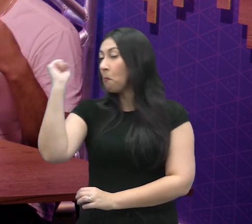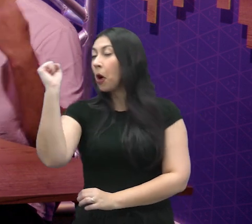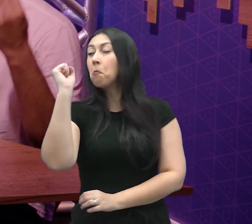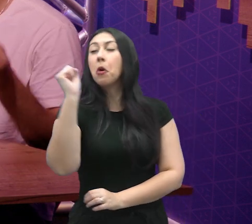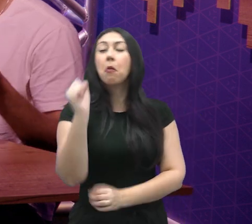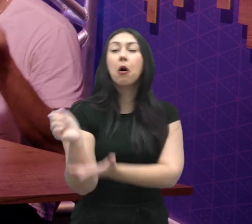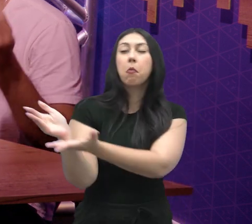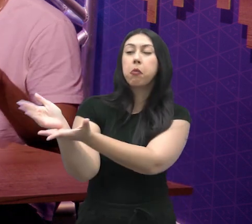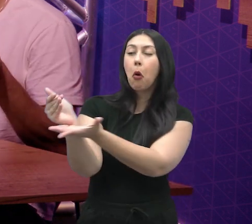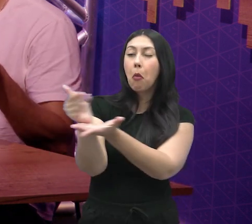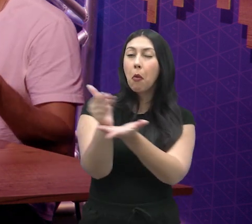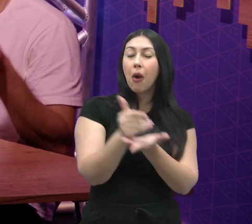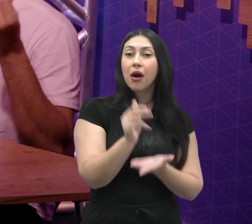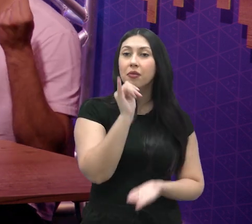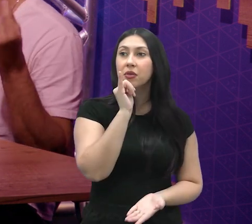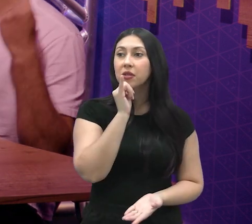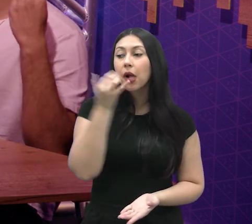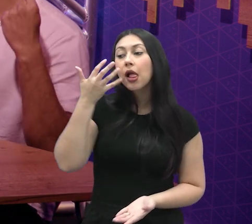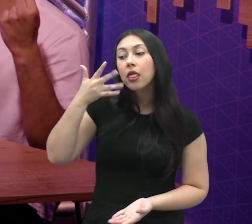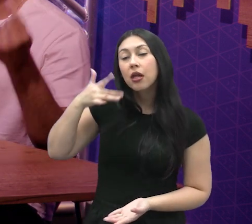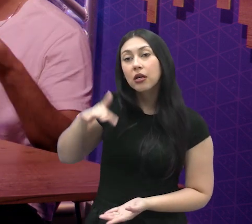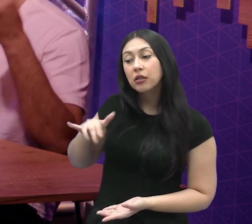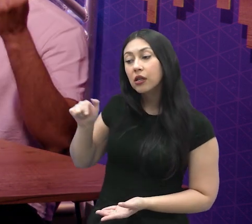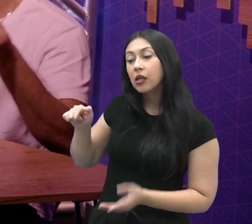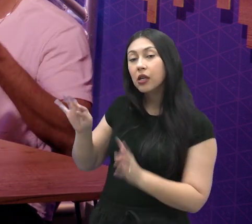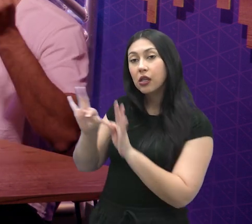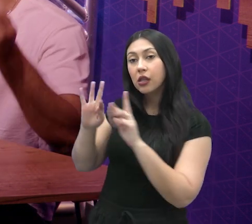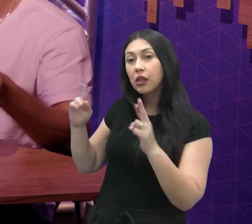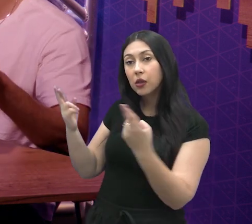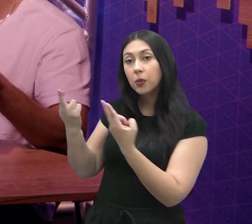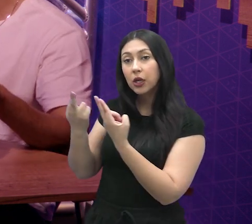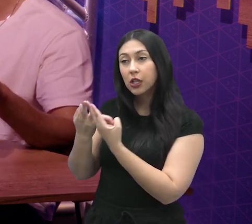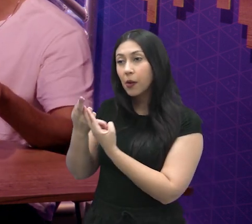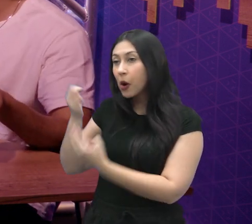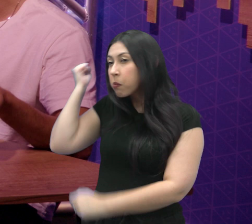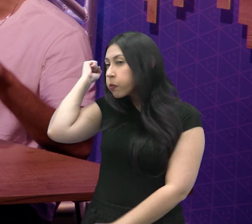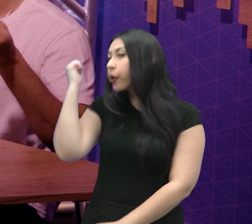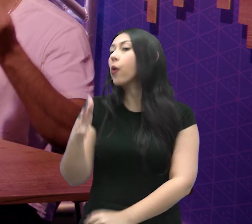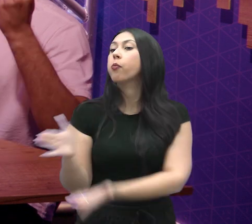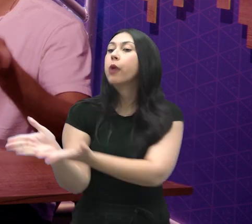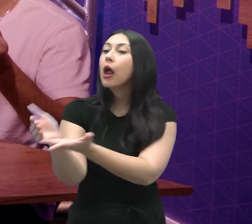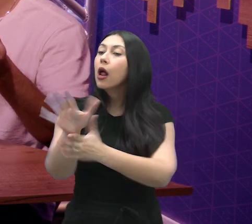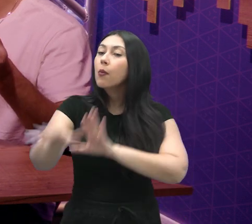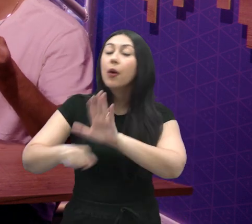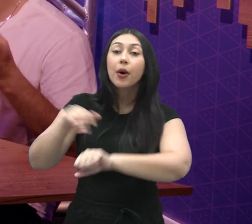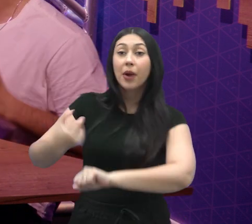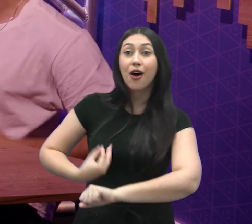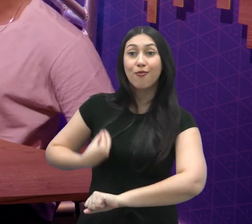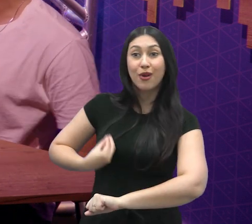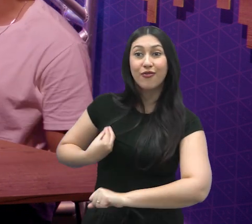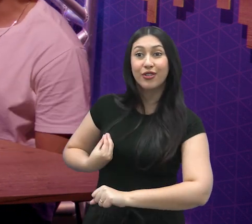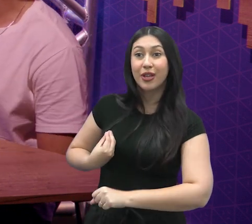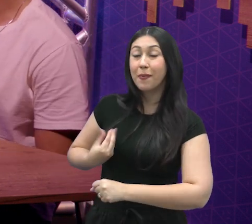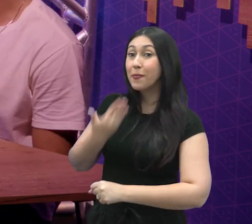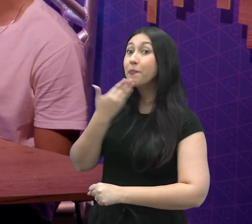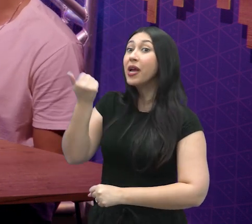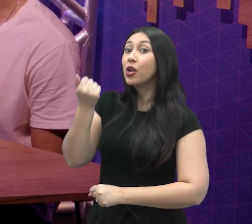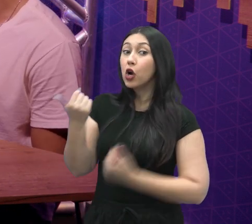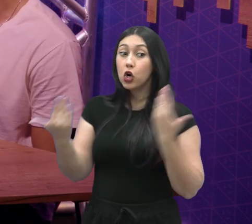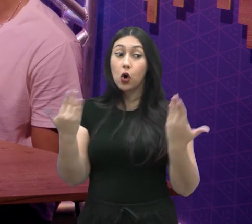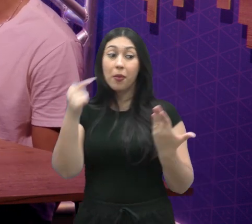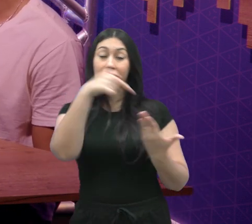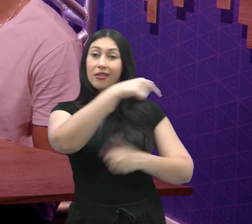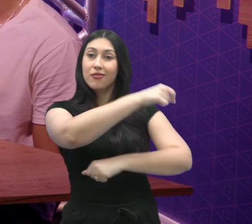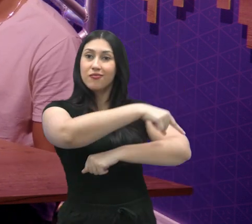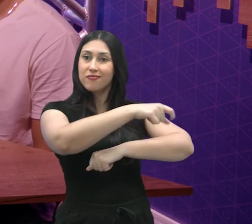né, uma criança que era filha de uma tribo caçadora-coletora, tinha mais qualidade de vida do que o filho de um